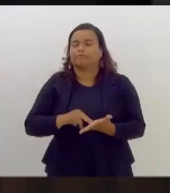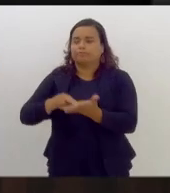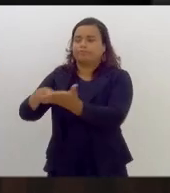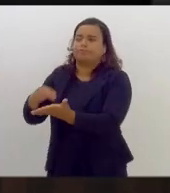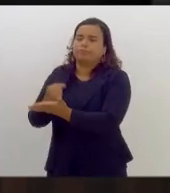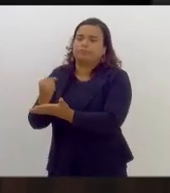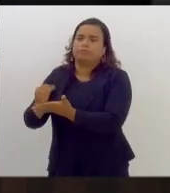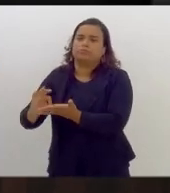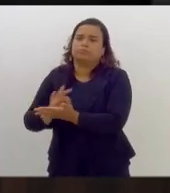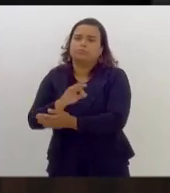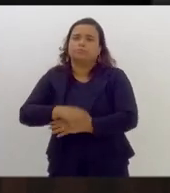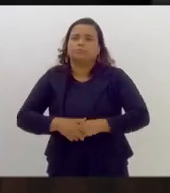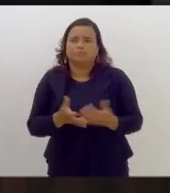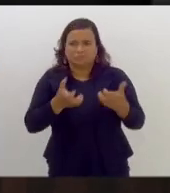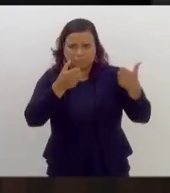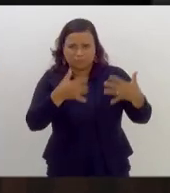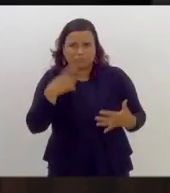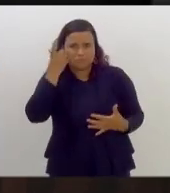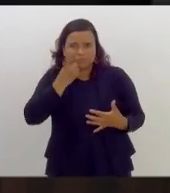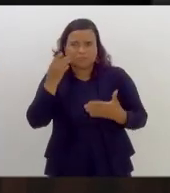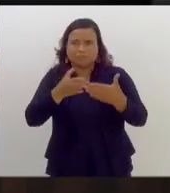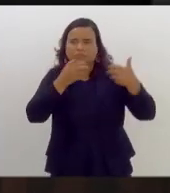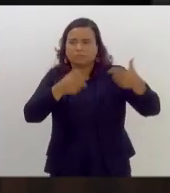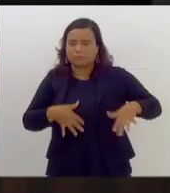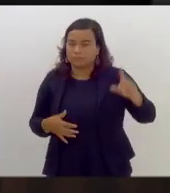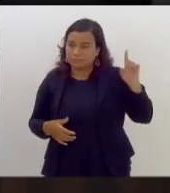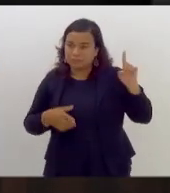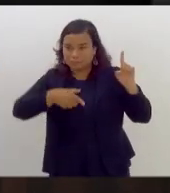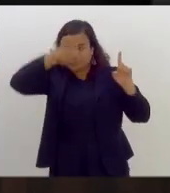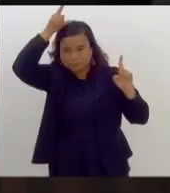promulgação. Quer falar, deputado? Pela ordem, pode ser?